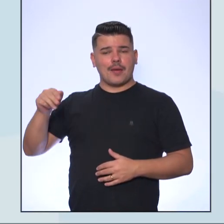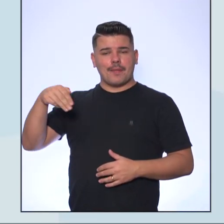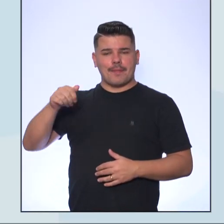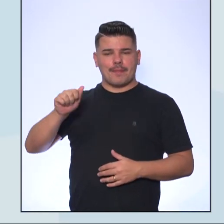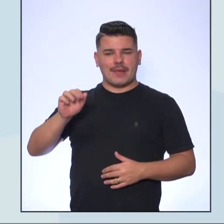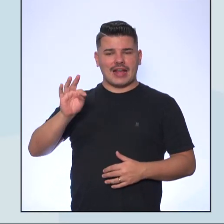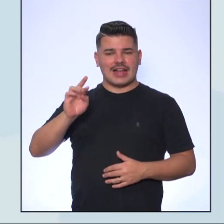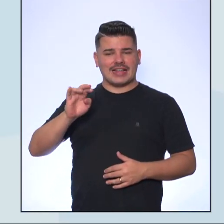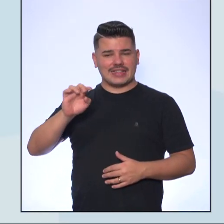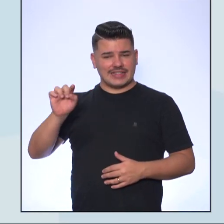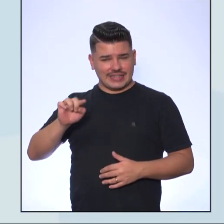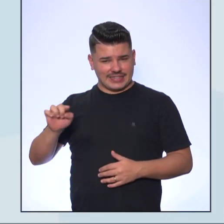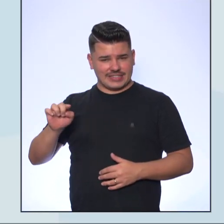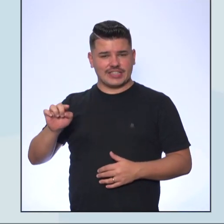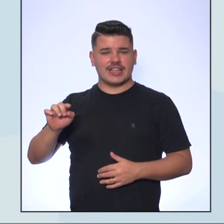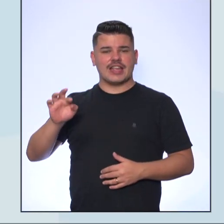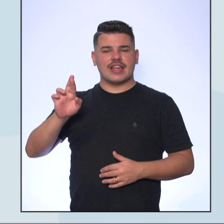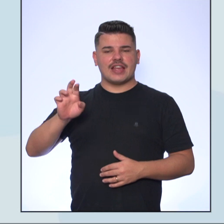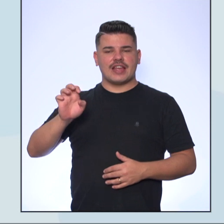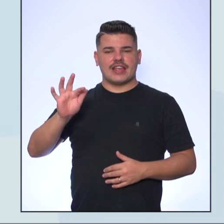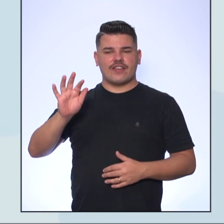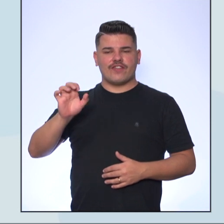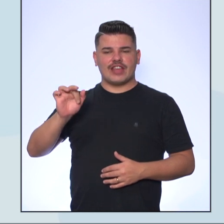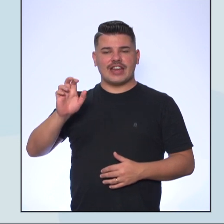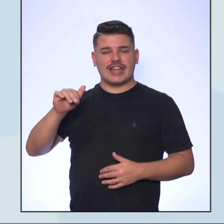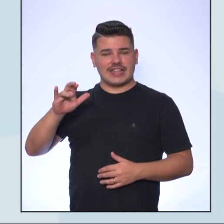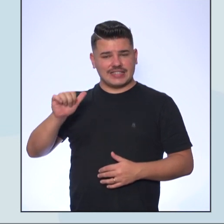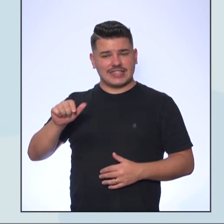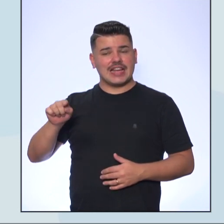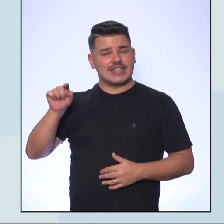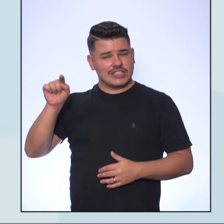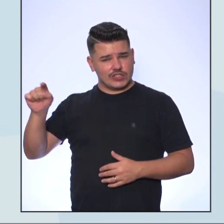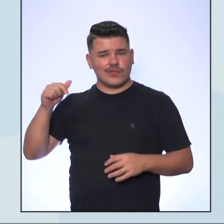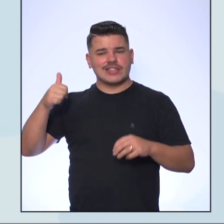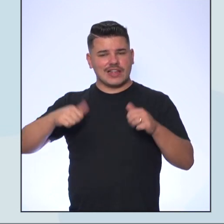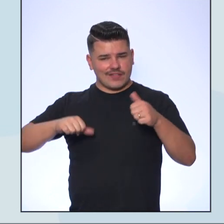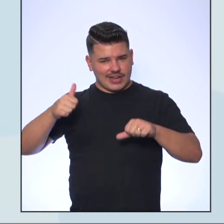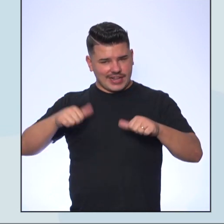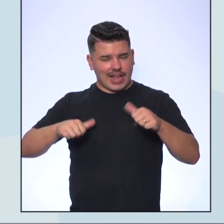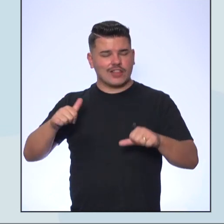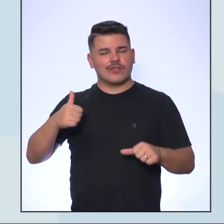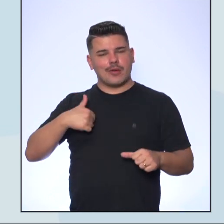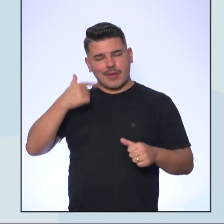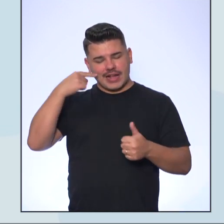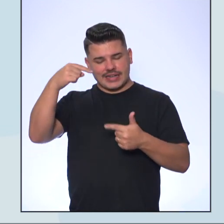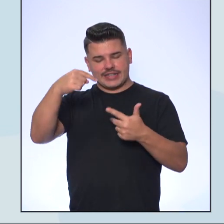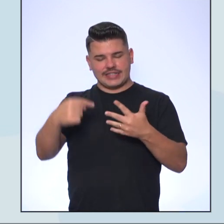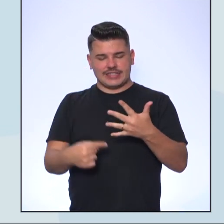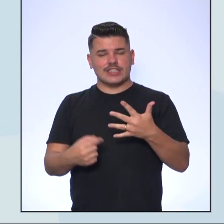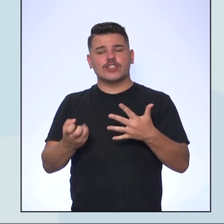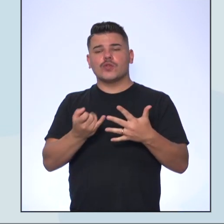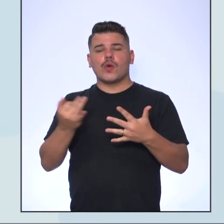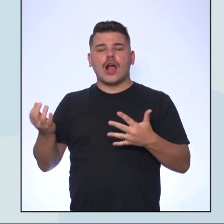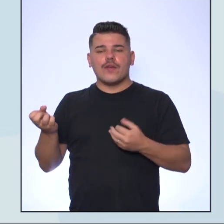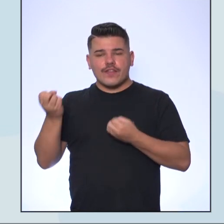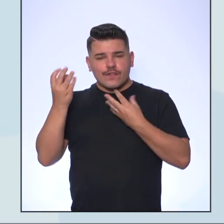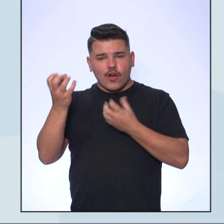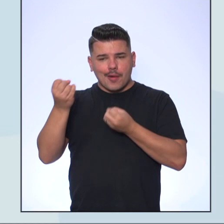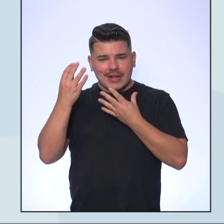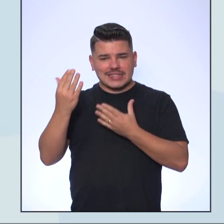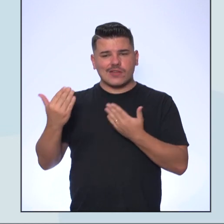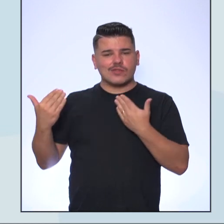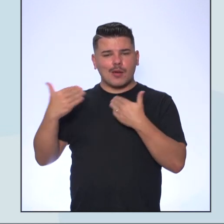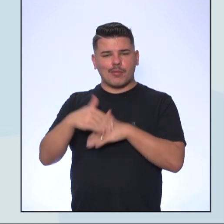né? Que é o que vai ser avaliado. Isso aqui, gente, você pega lá, é uma lista de quais são os conteúdos, basicamente, aí para você,